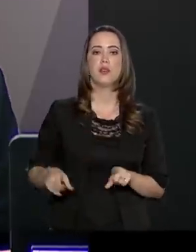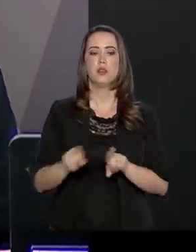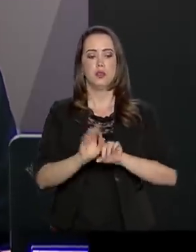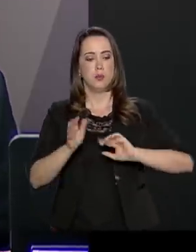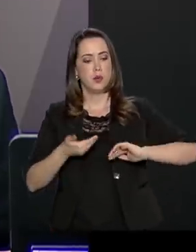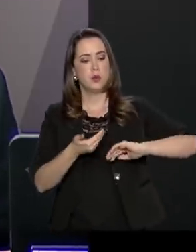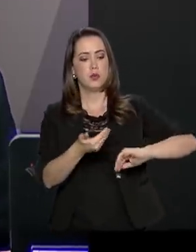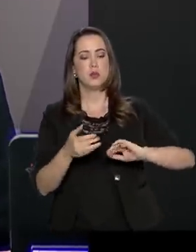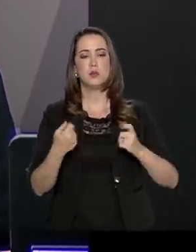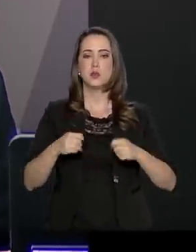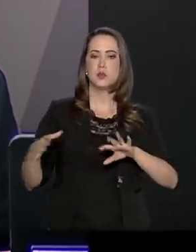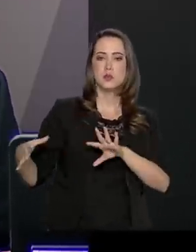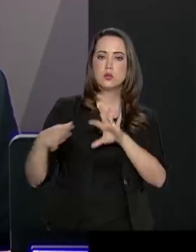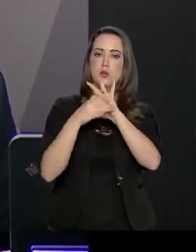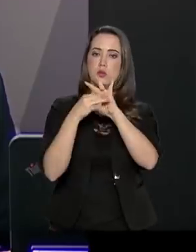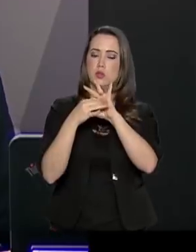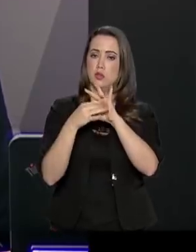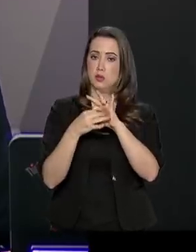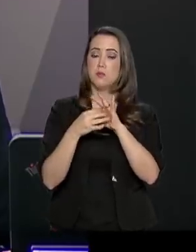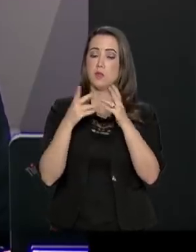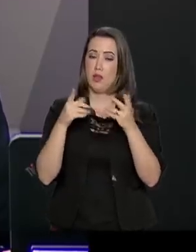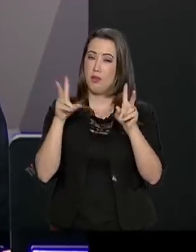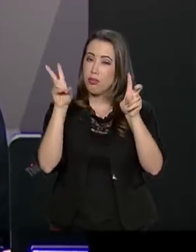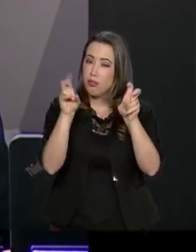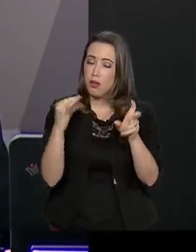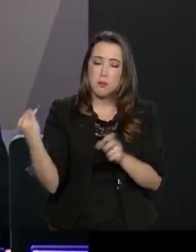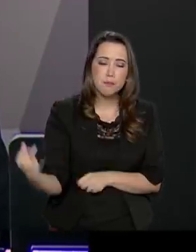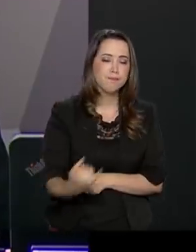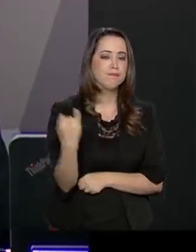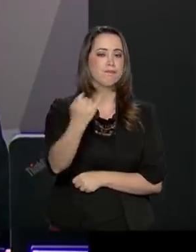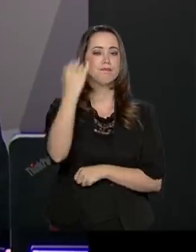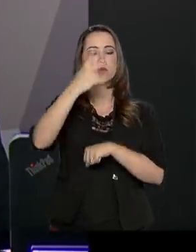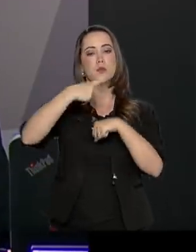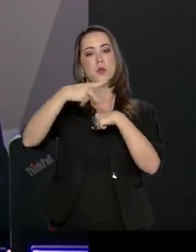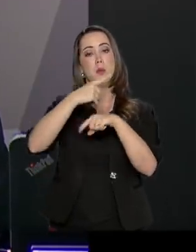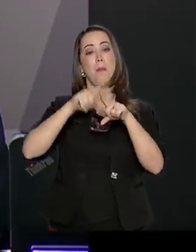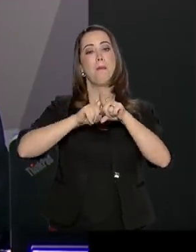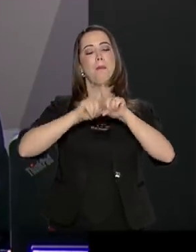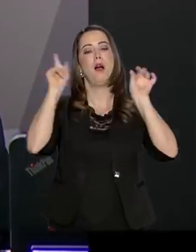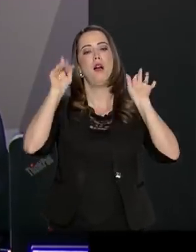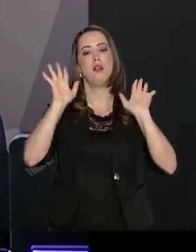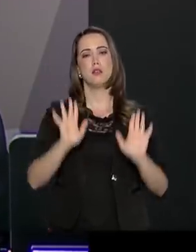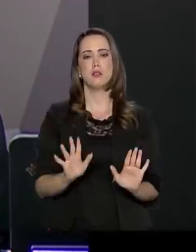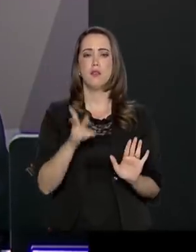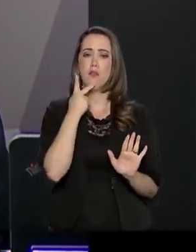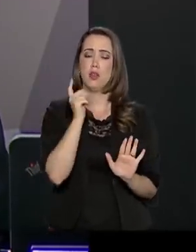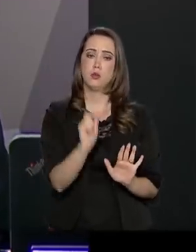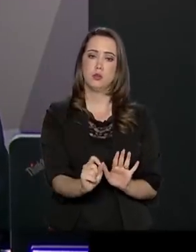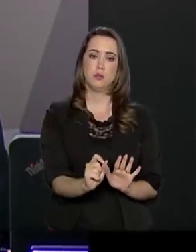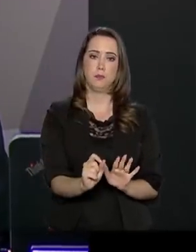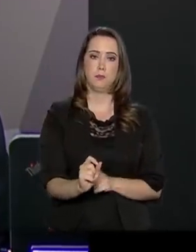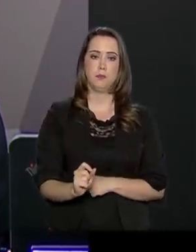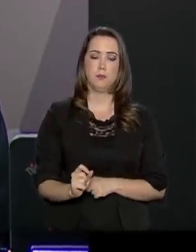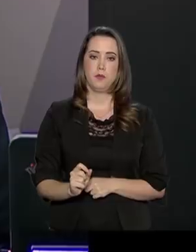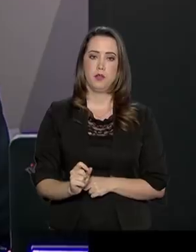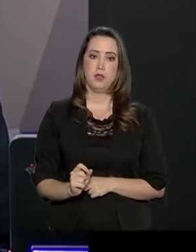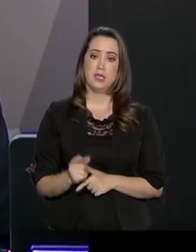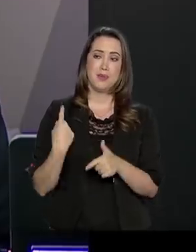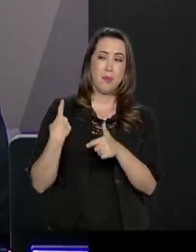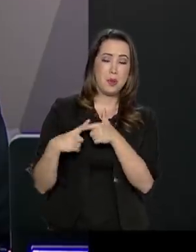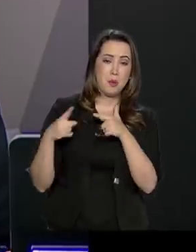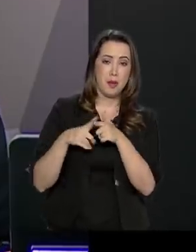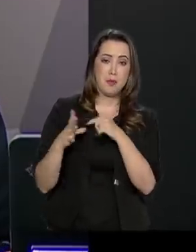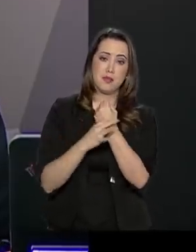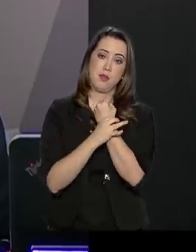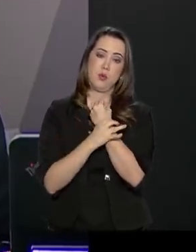unir em torno dessa pauta, é uma pauta fundamental aí para o país. Mas o que eu tenho argumentado é que essa questão da